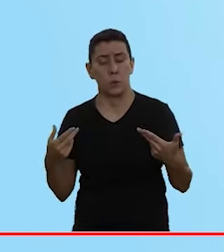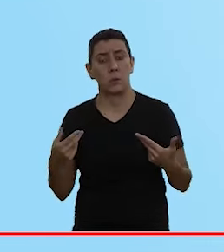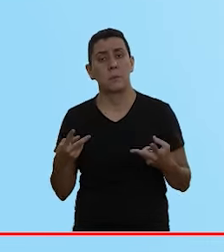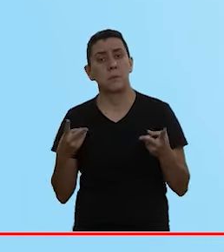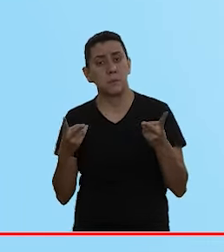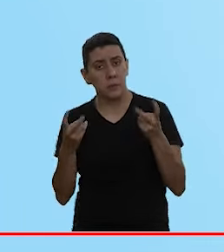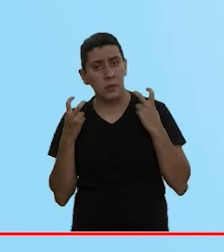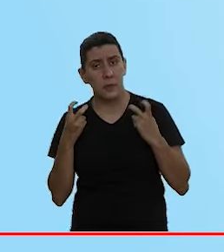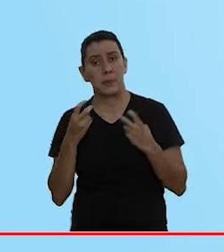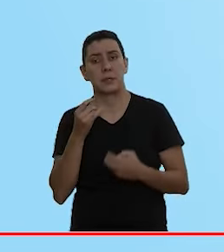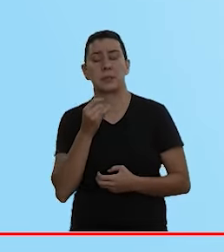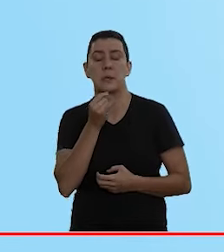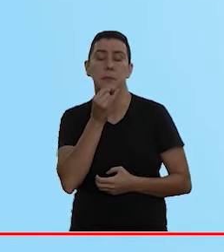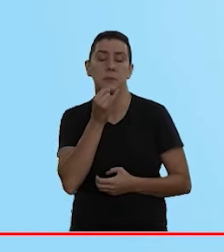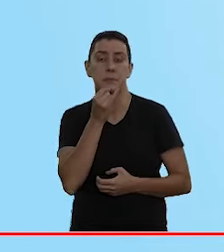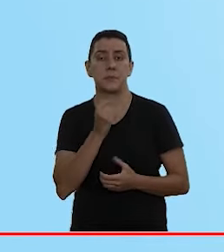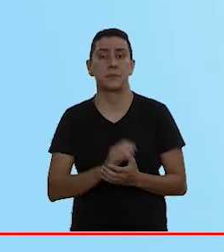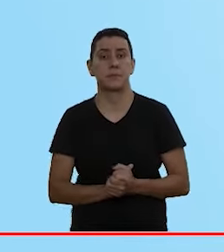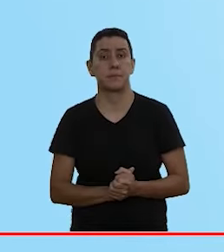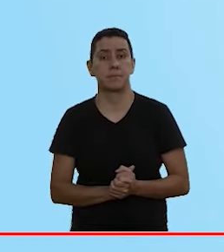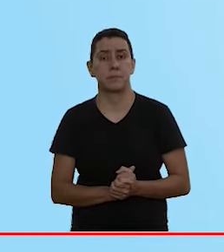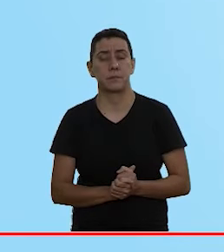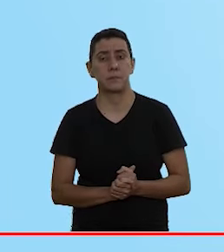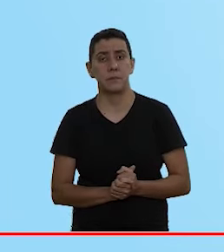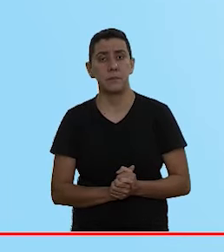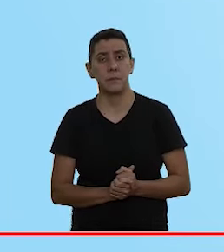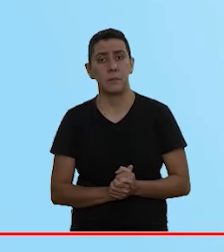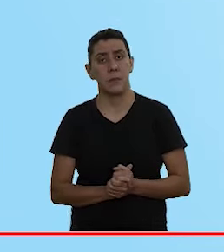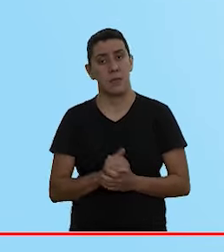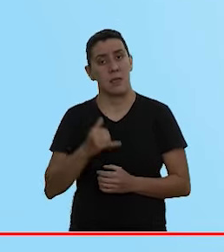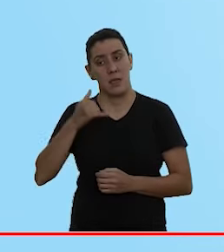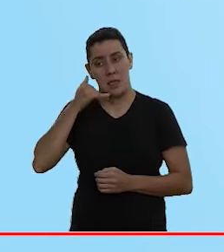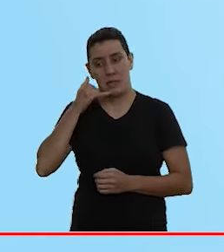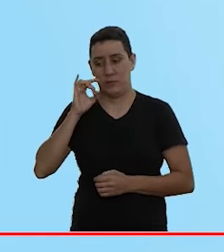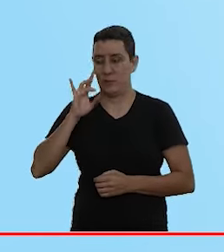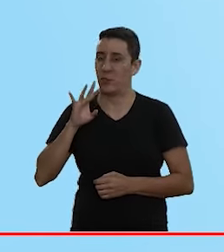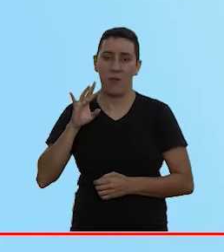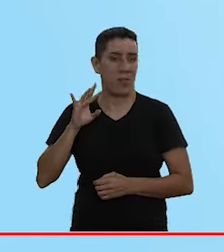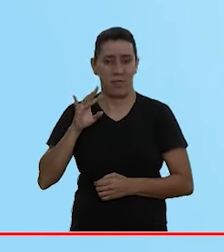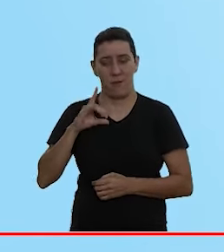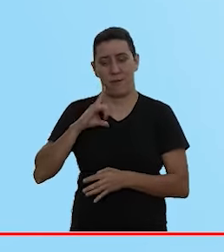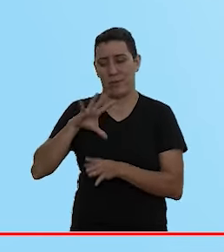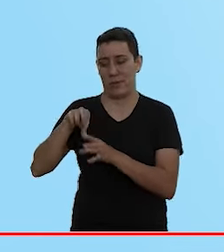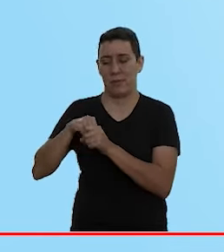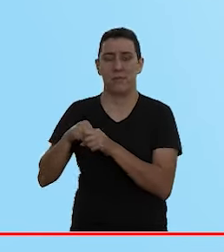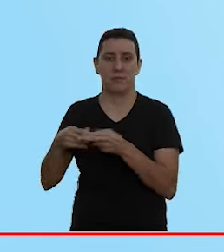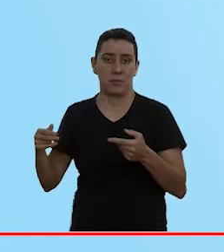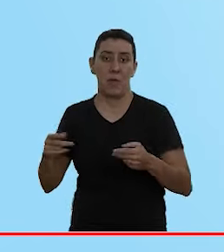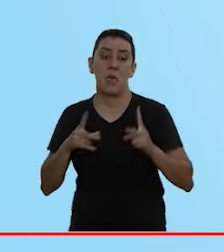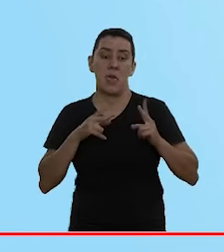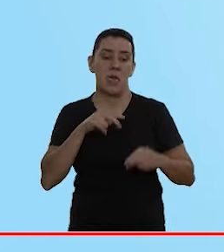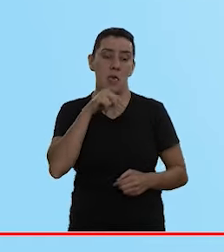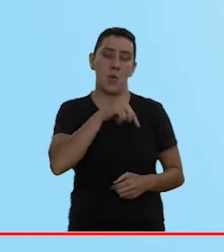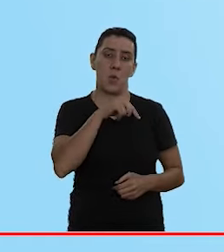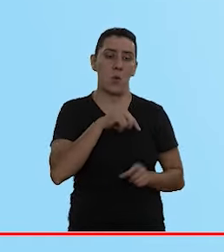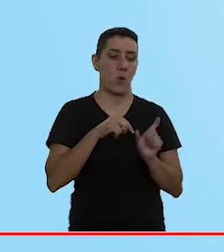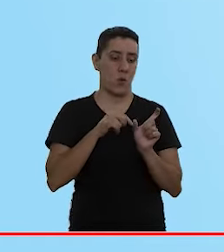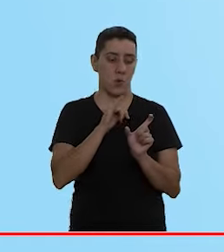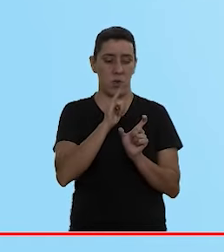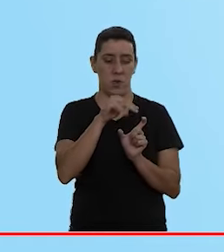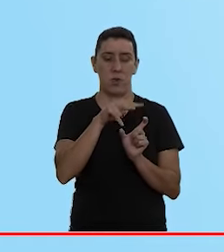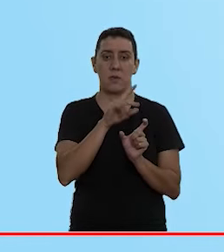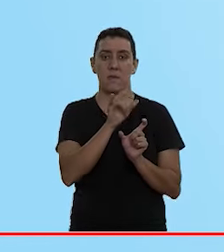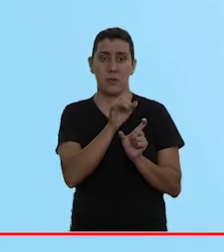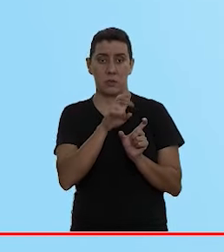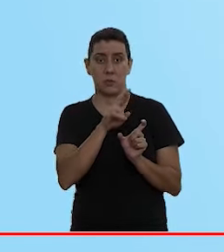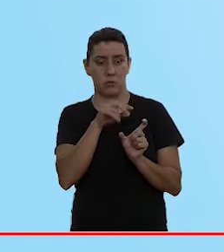a relação que ele tem, né? Vai muito além das chamadas, e eu diria que com o inversor é análogo, né? O inversor ele faz uma série de